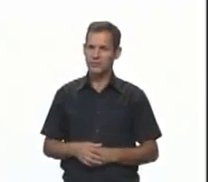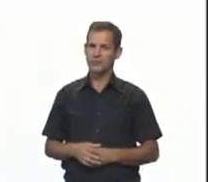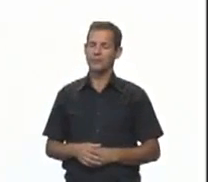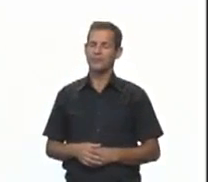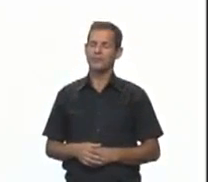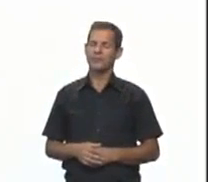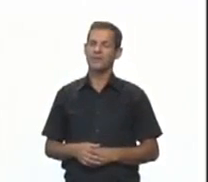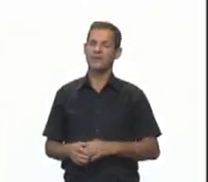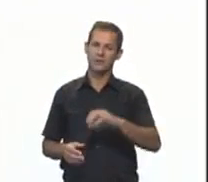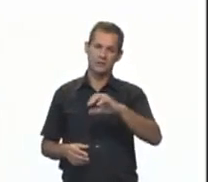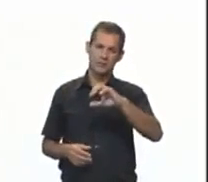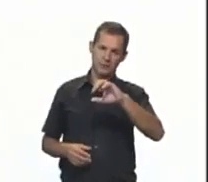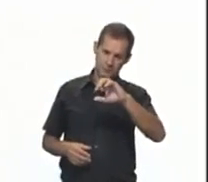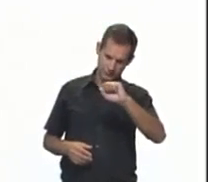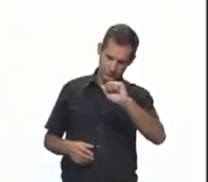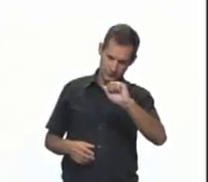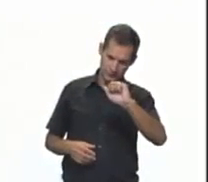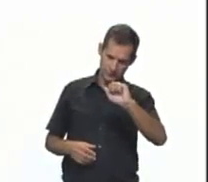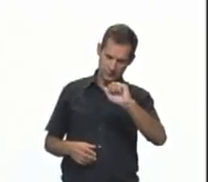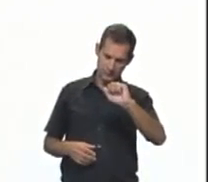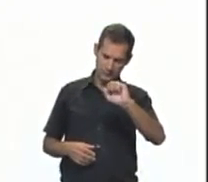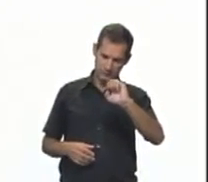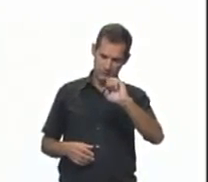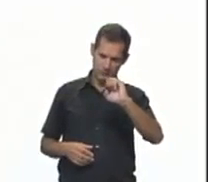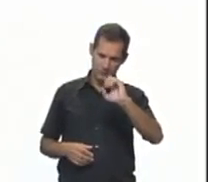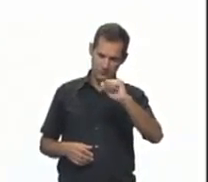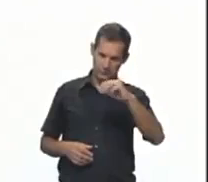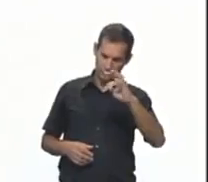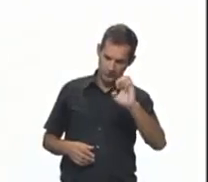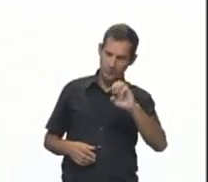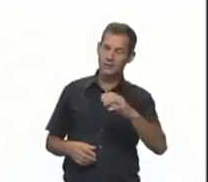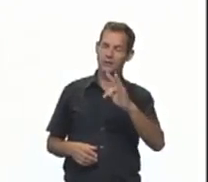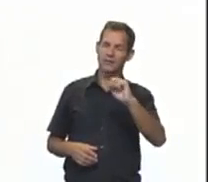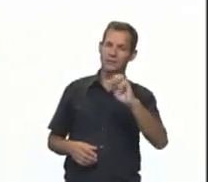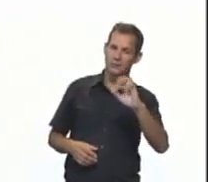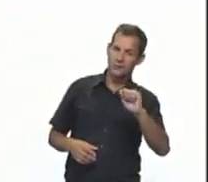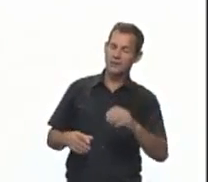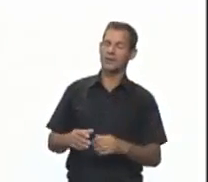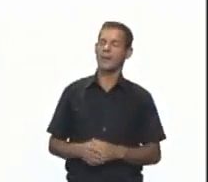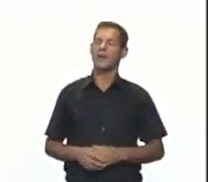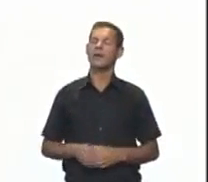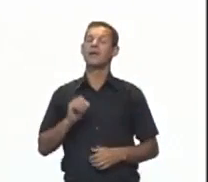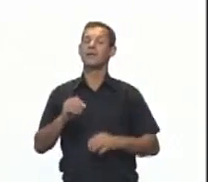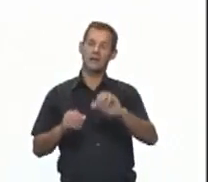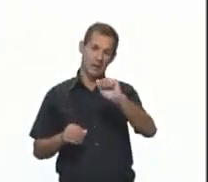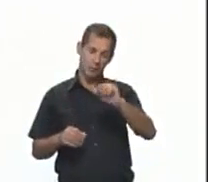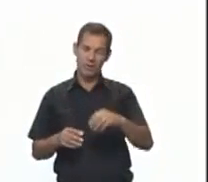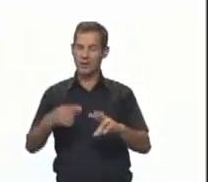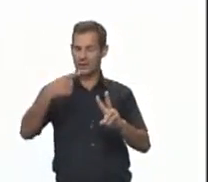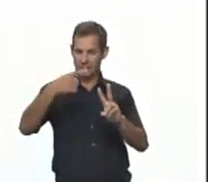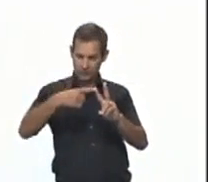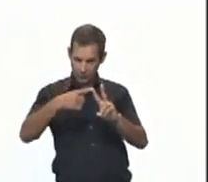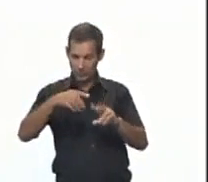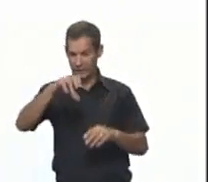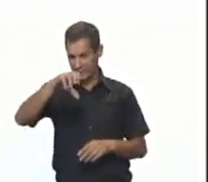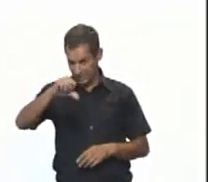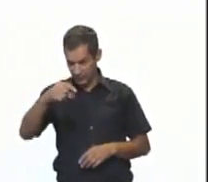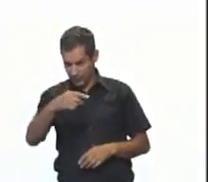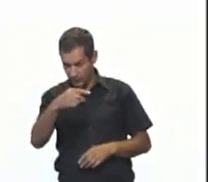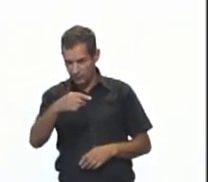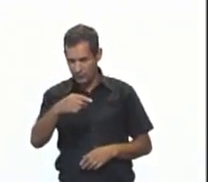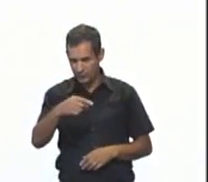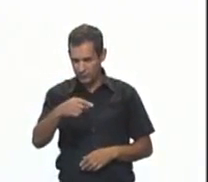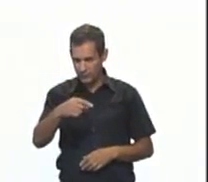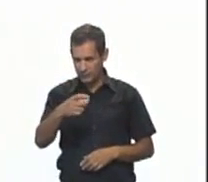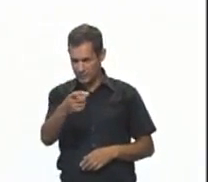Ah, professora, mas quem que é esse a? Esse é um número que está ao quadrado. Por exemplo, raiz quadrada de 9